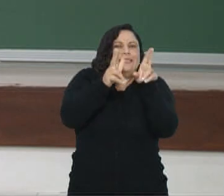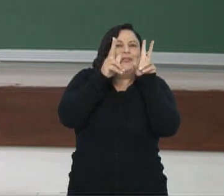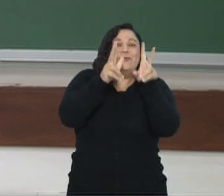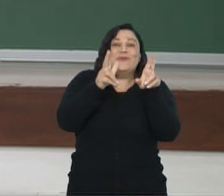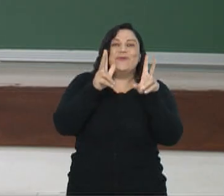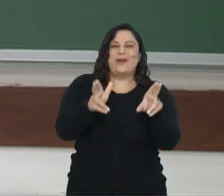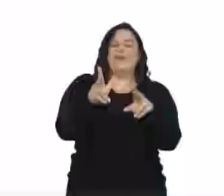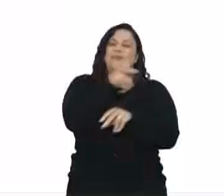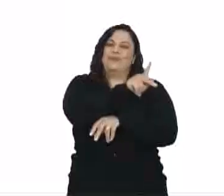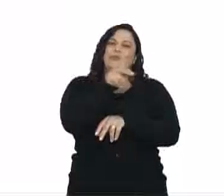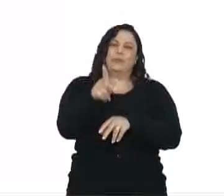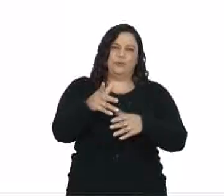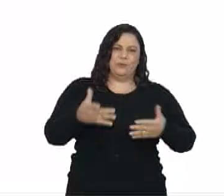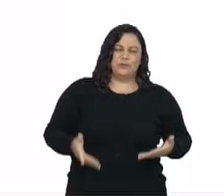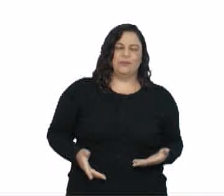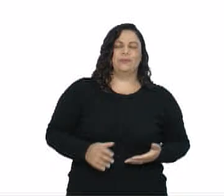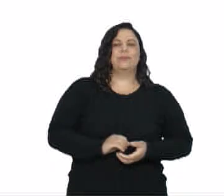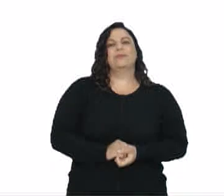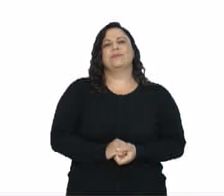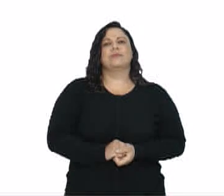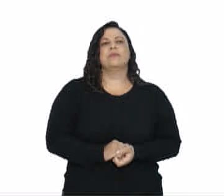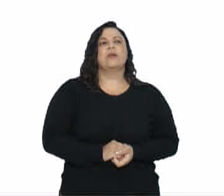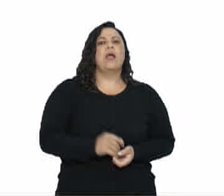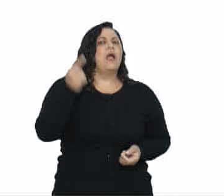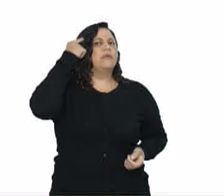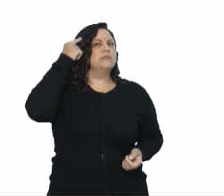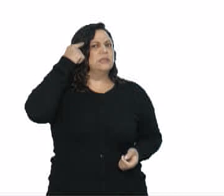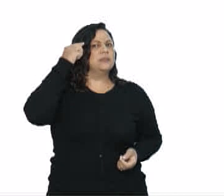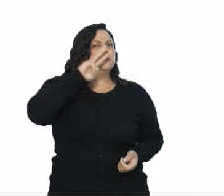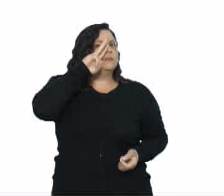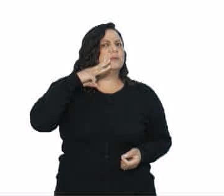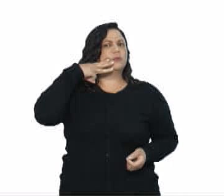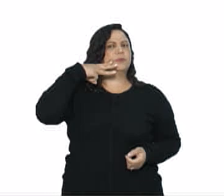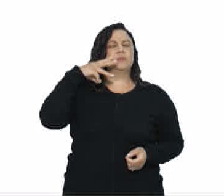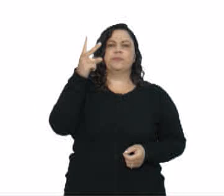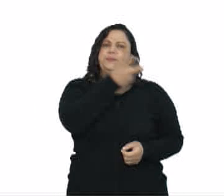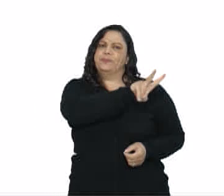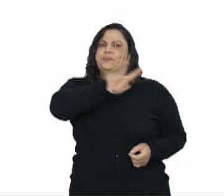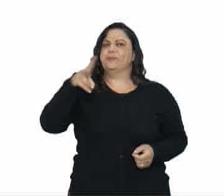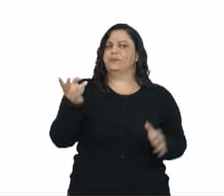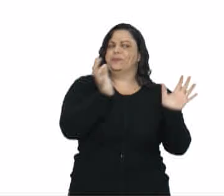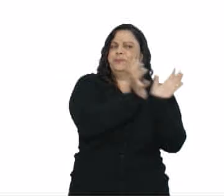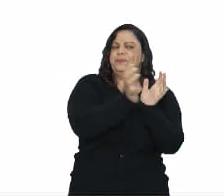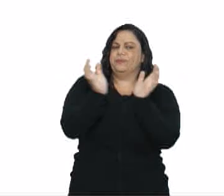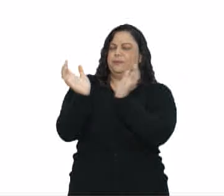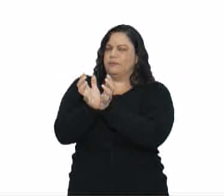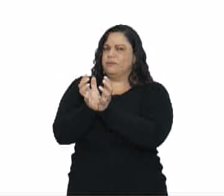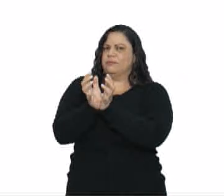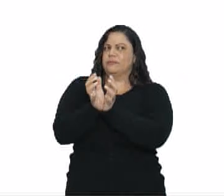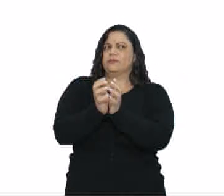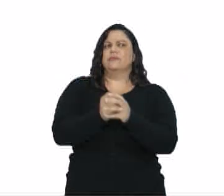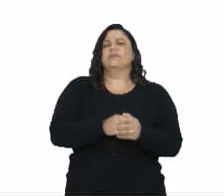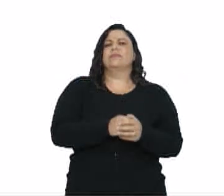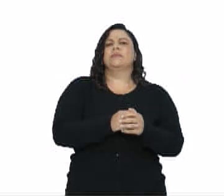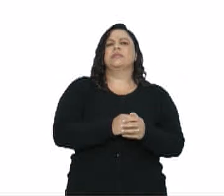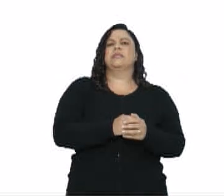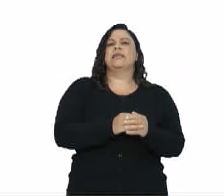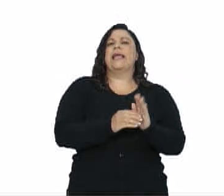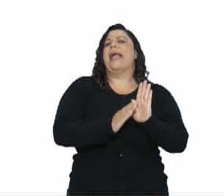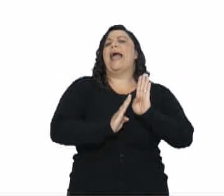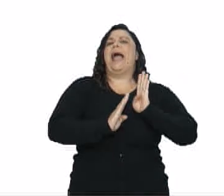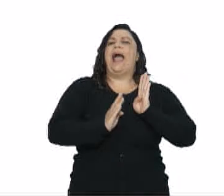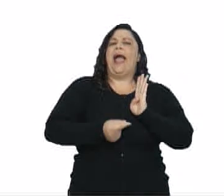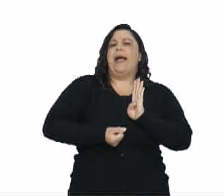realizar aqui é que, para o pensamento do Marx, você vai ter duas classes sociais apenas. A burguesia, que eram os donos do meio de